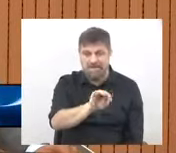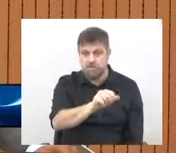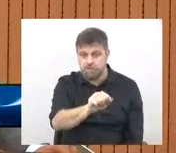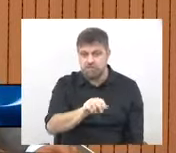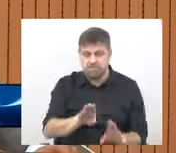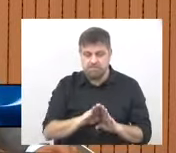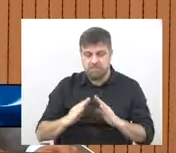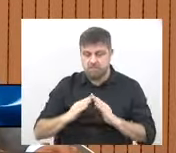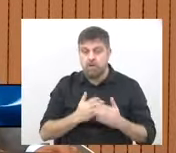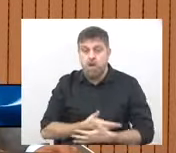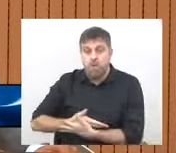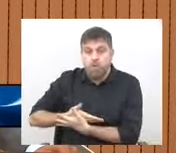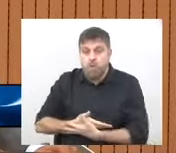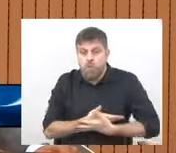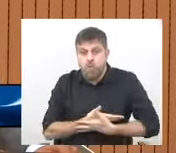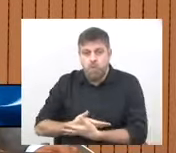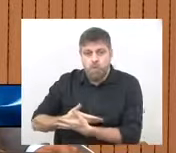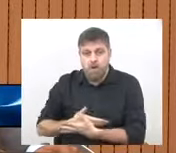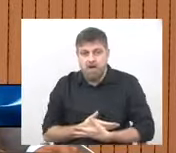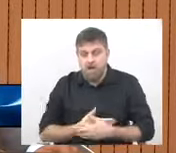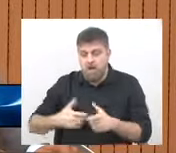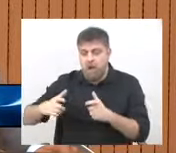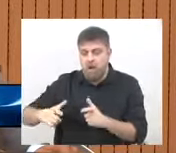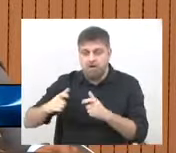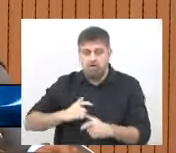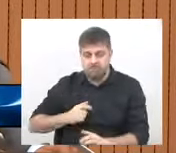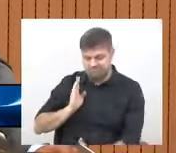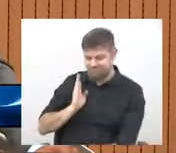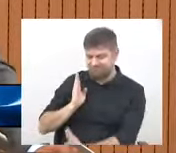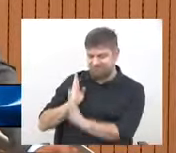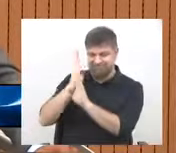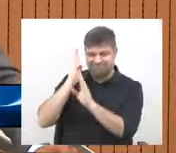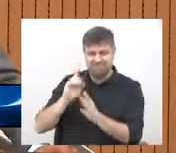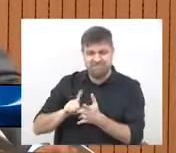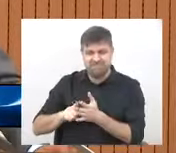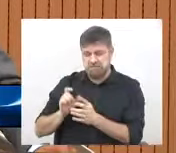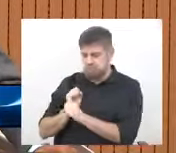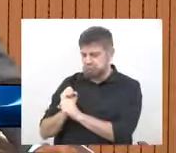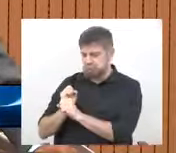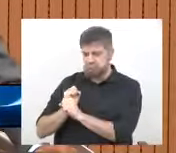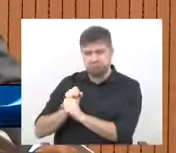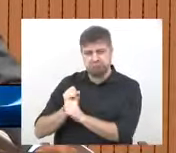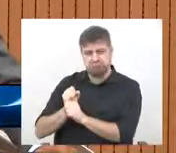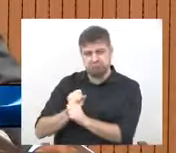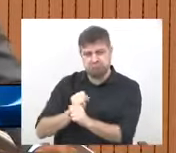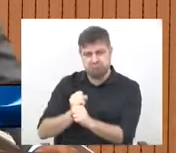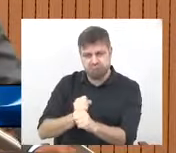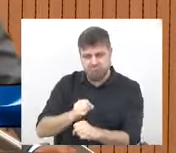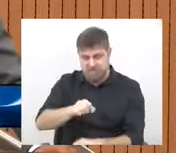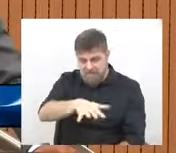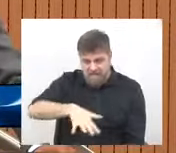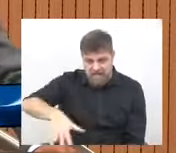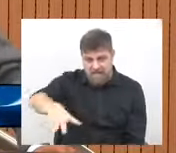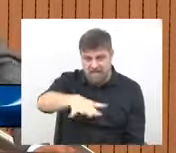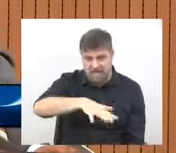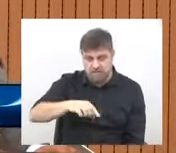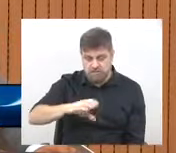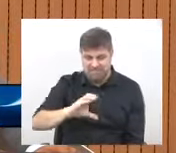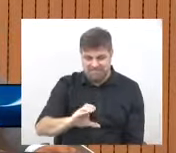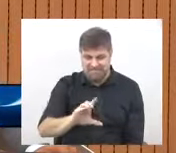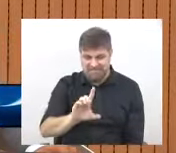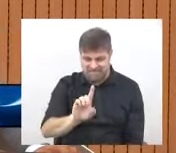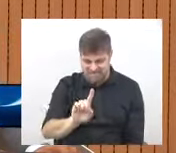mãe, que quando descobrimos que depois de anos que ia implantar uma nave mãe naquela região do CDHU,